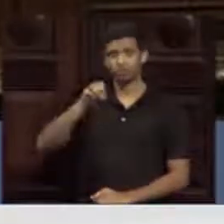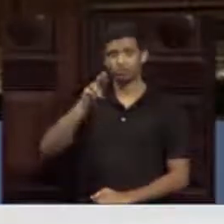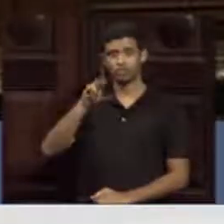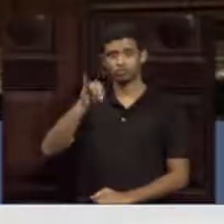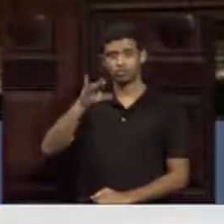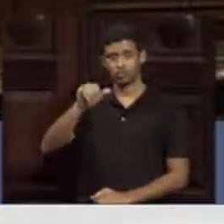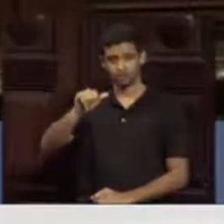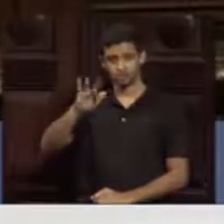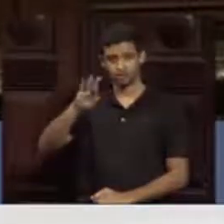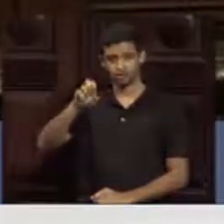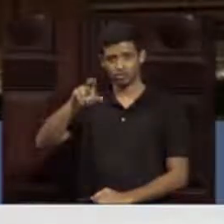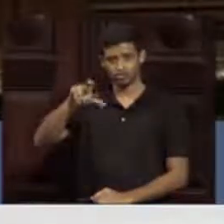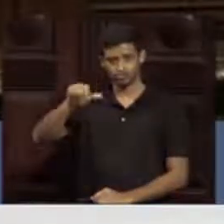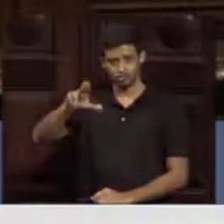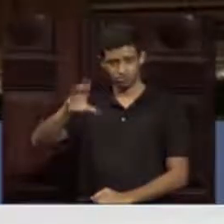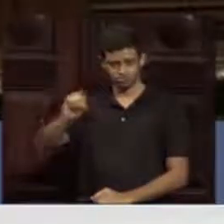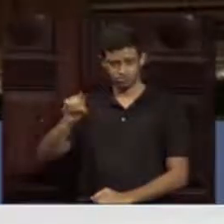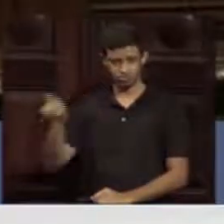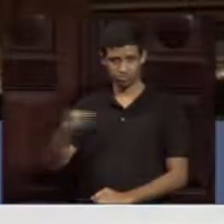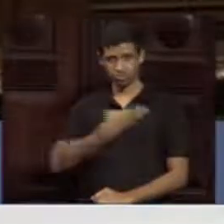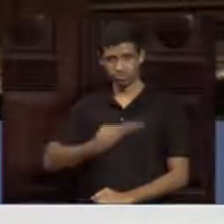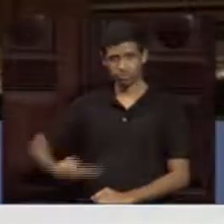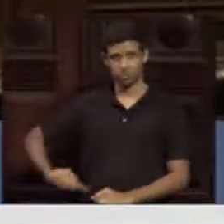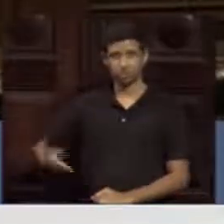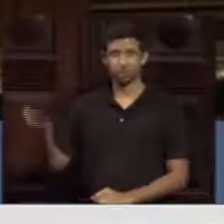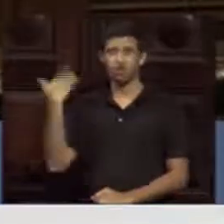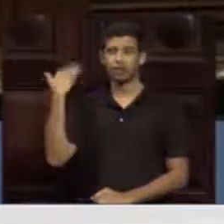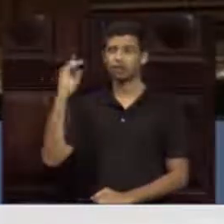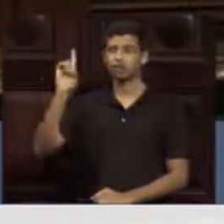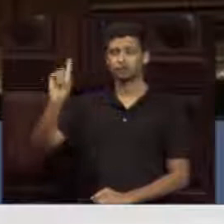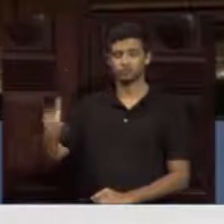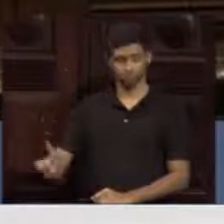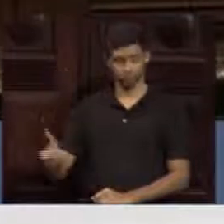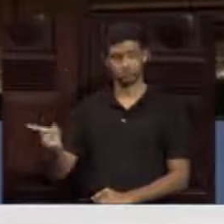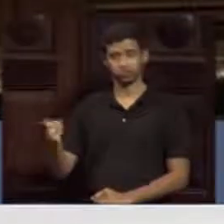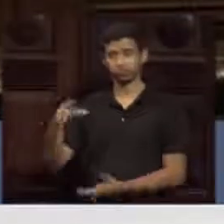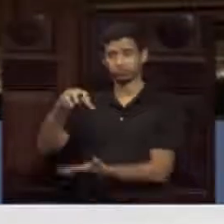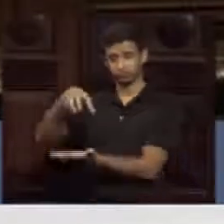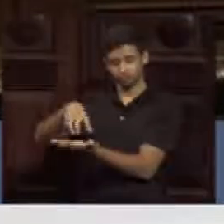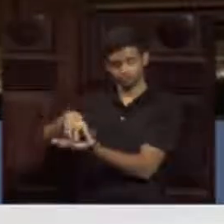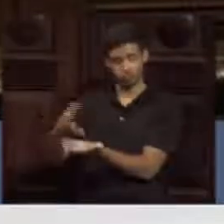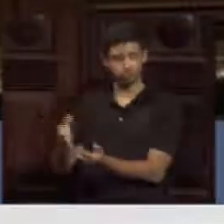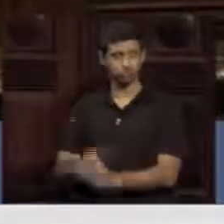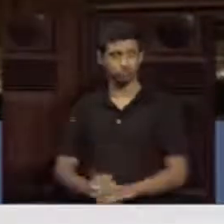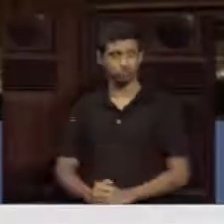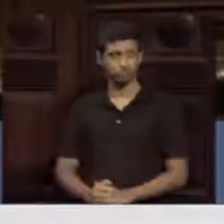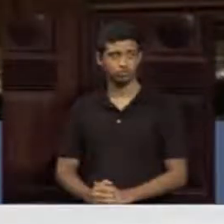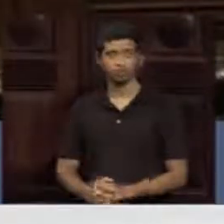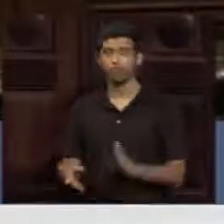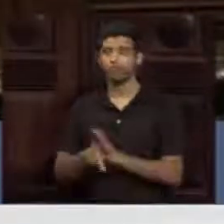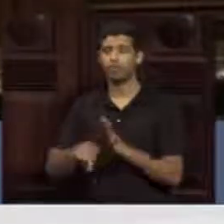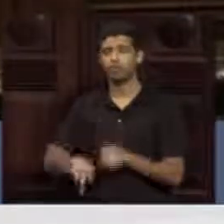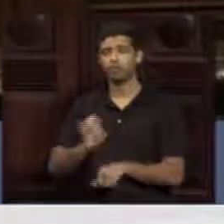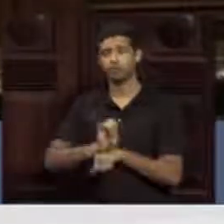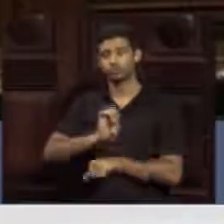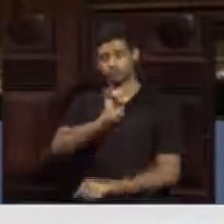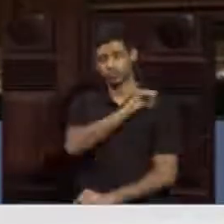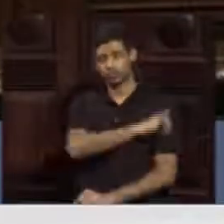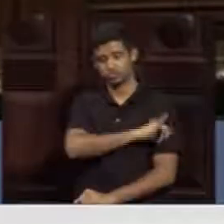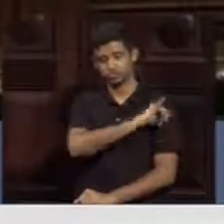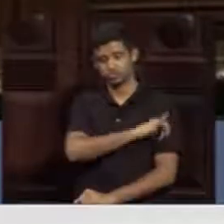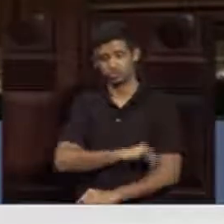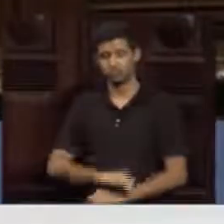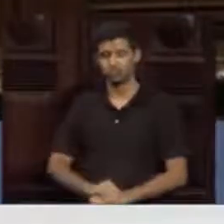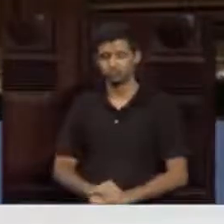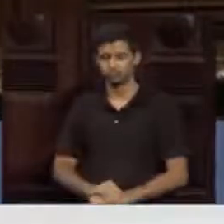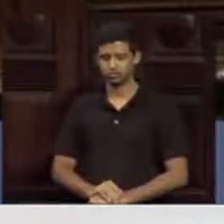foi ele diretor do Departamento de Estradas e Rodagem do Rio de Janeiro,